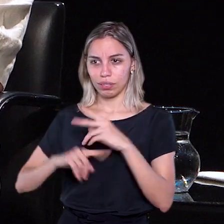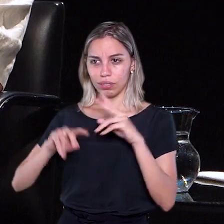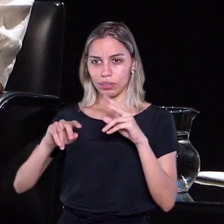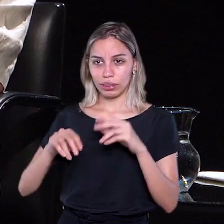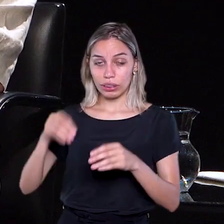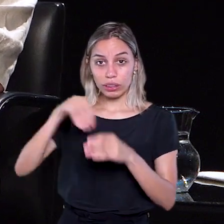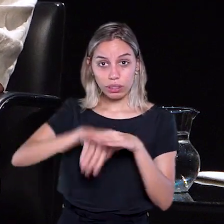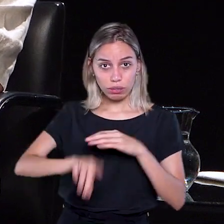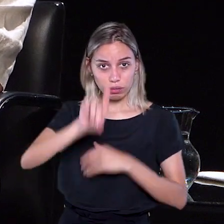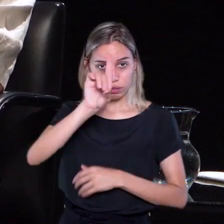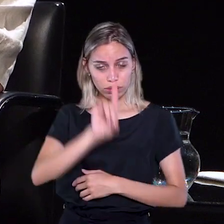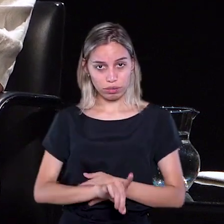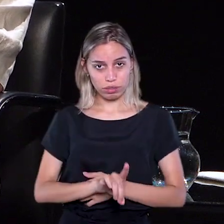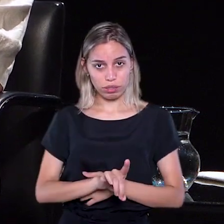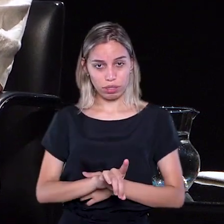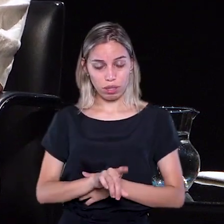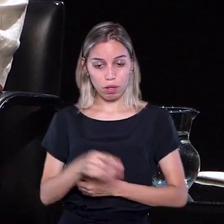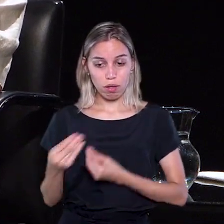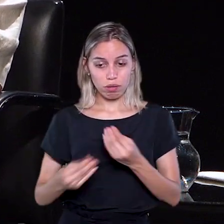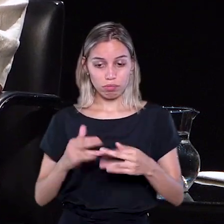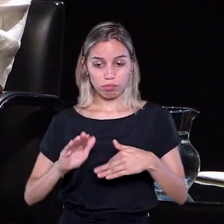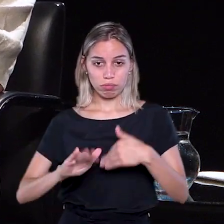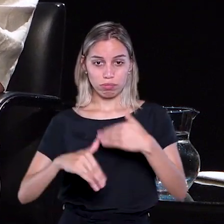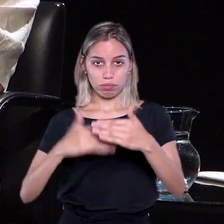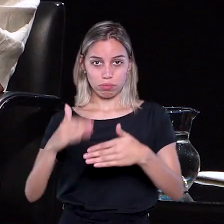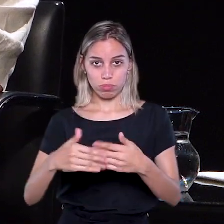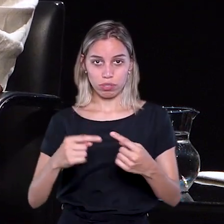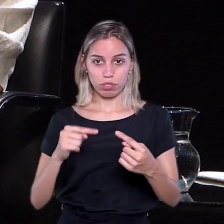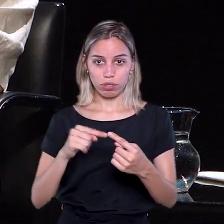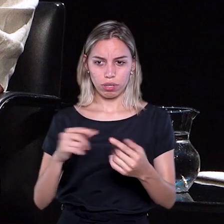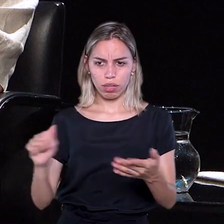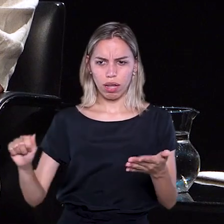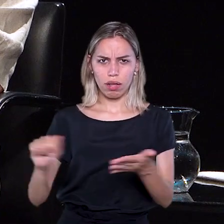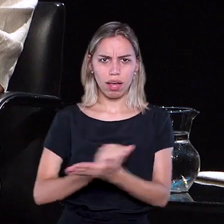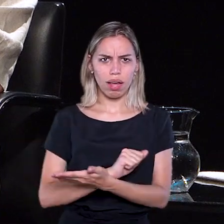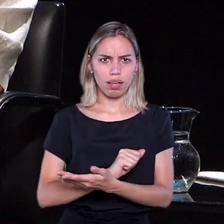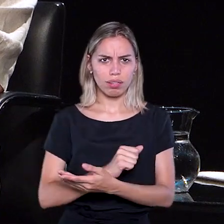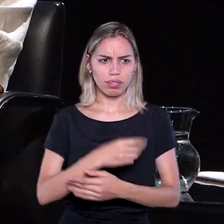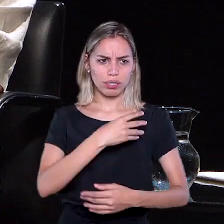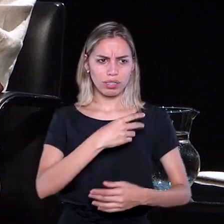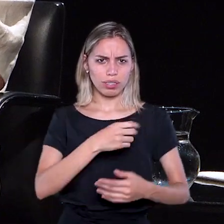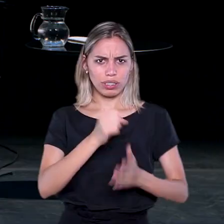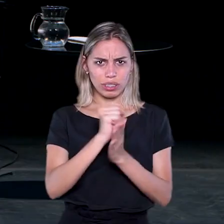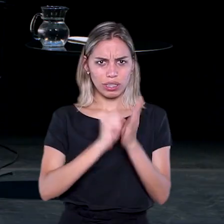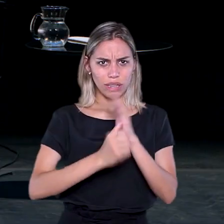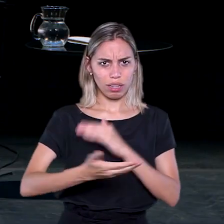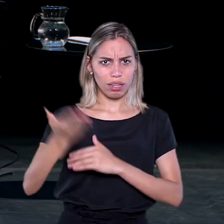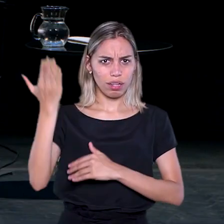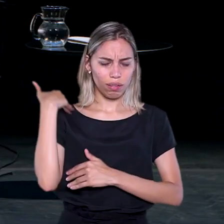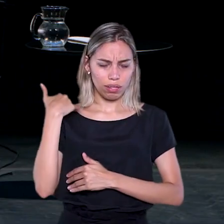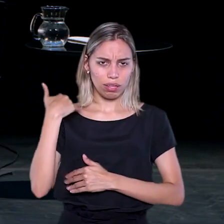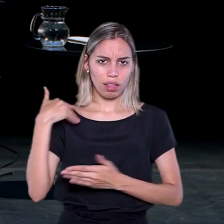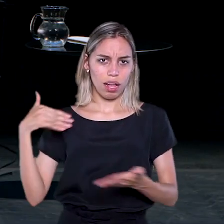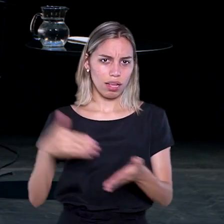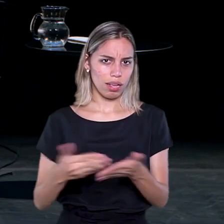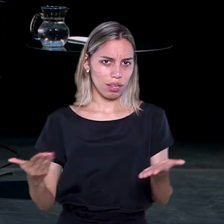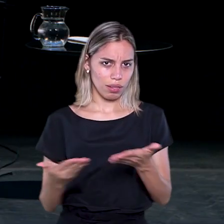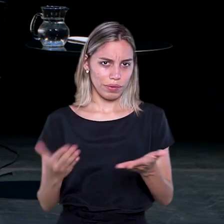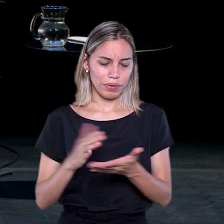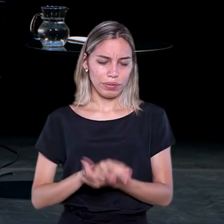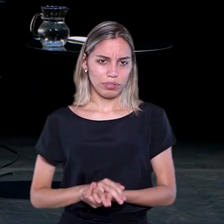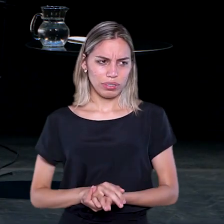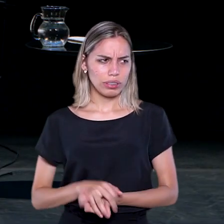essas diferenças e essa progressão do apagamento no século passado e até hoje? Sim, a gente traz uma linha do